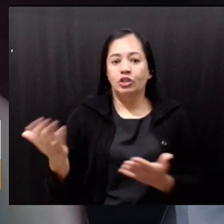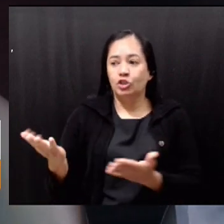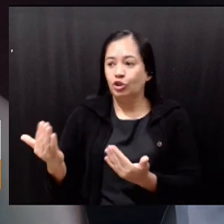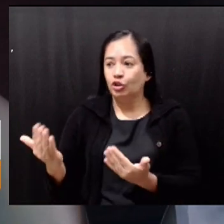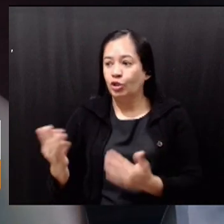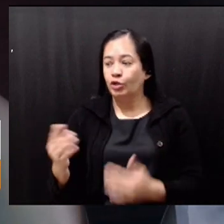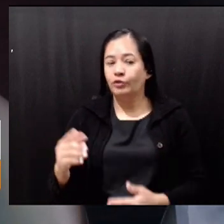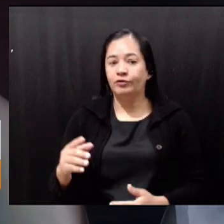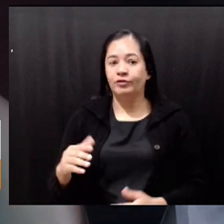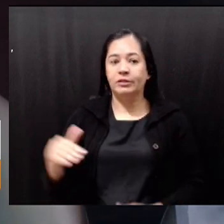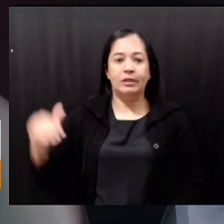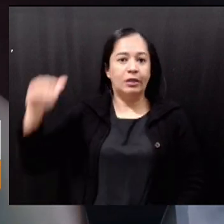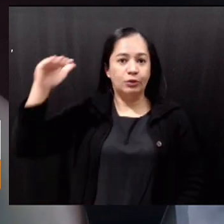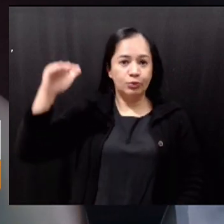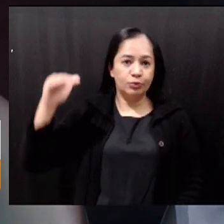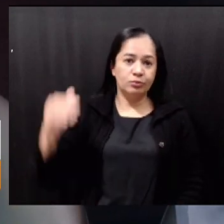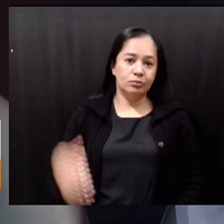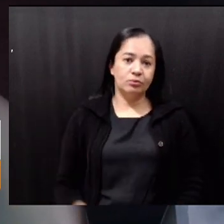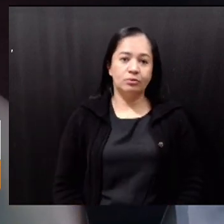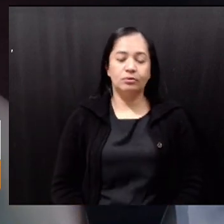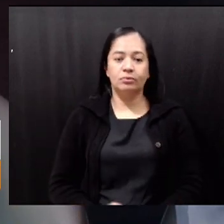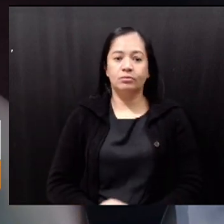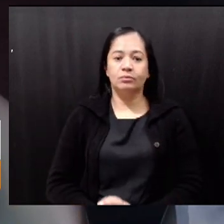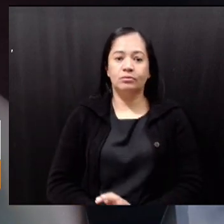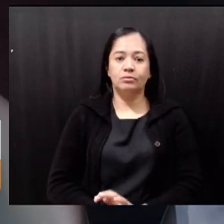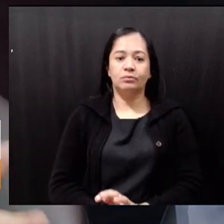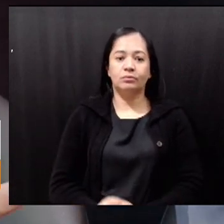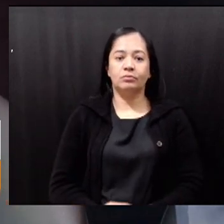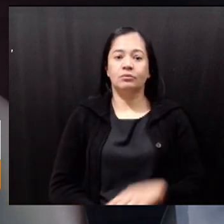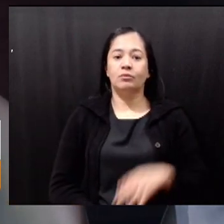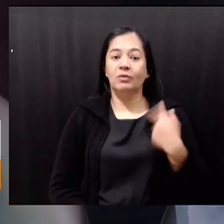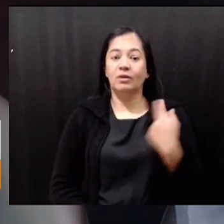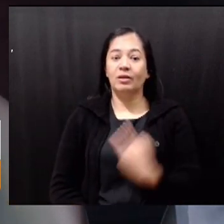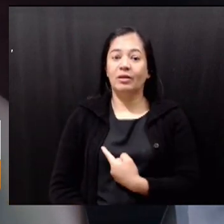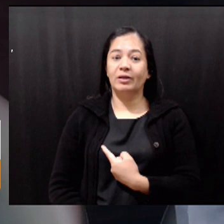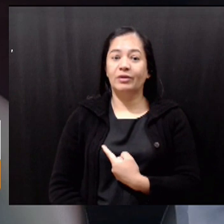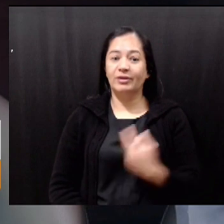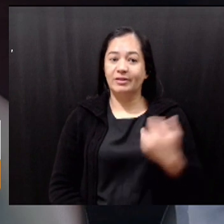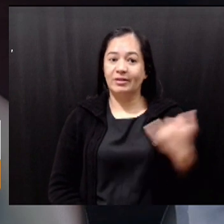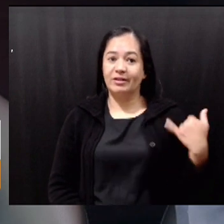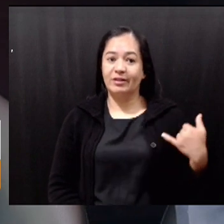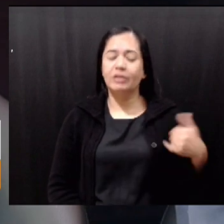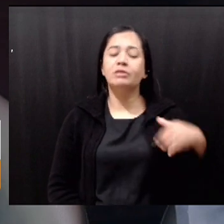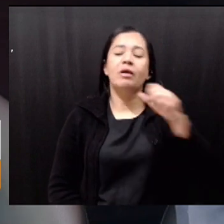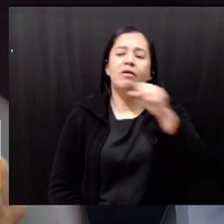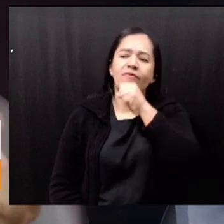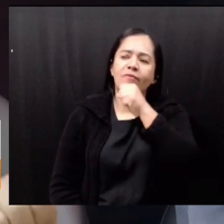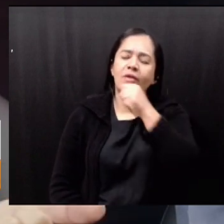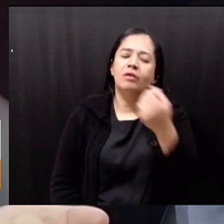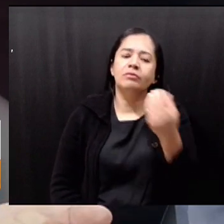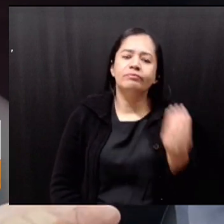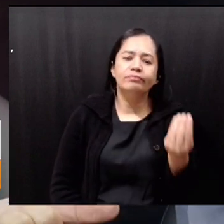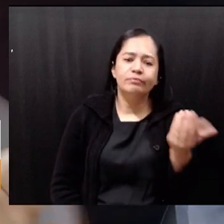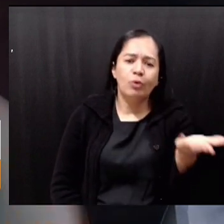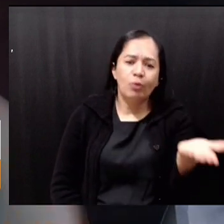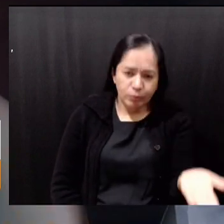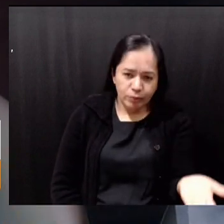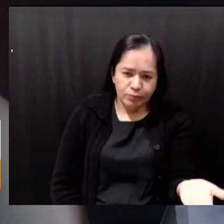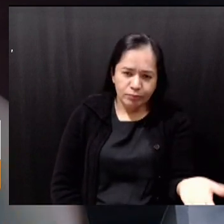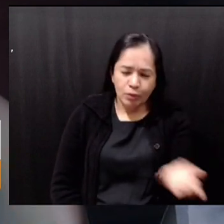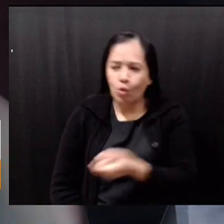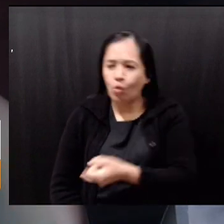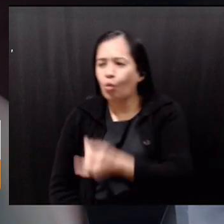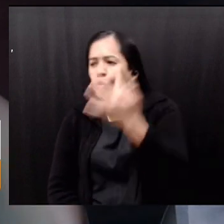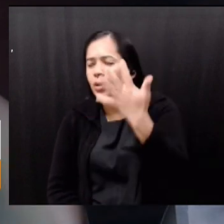adultos. E na nossa idade mais velha? Né, Então, como será? Quantos amigos eu vou ter? Como vai